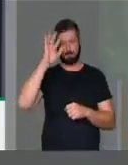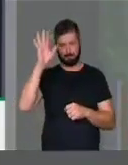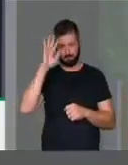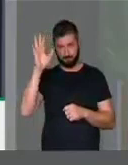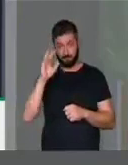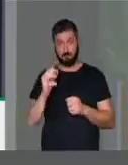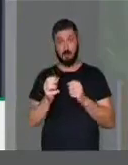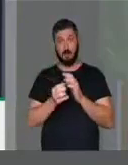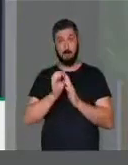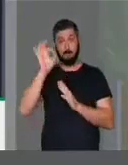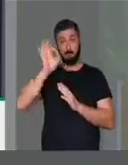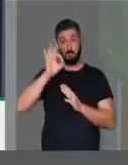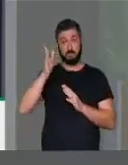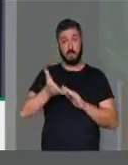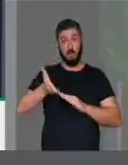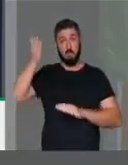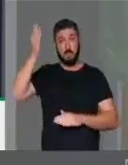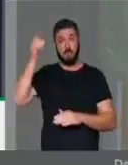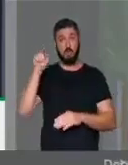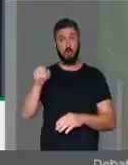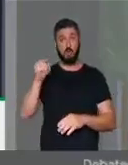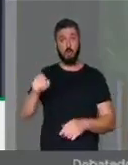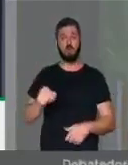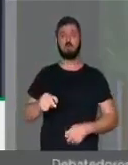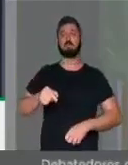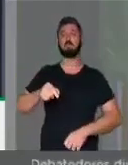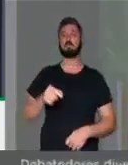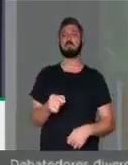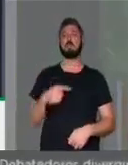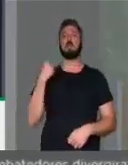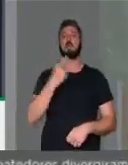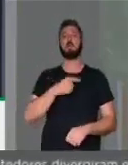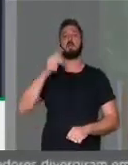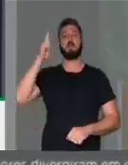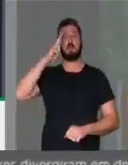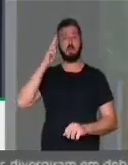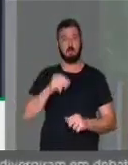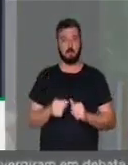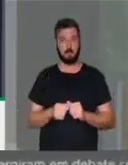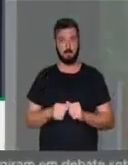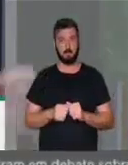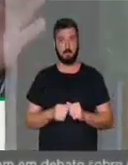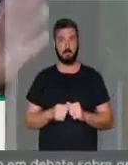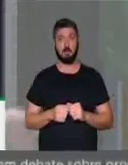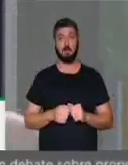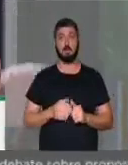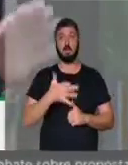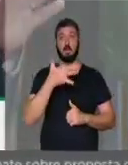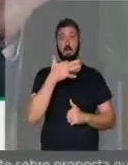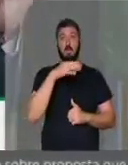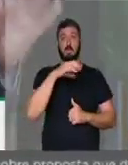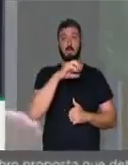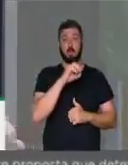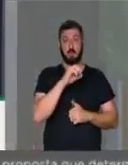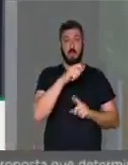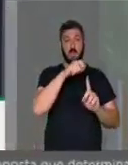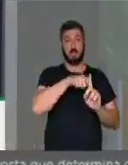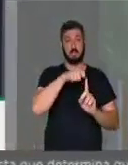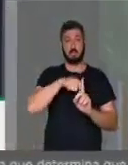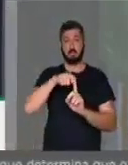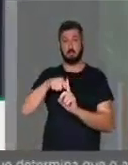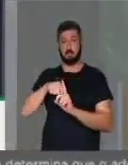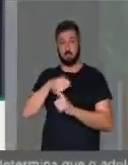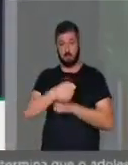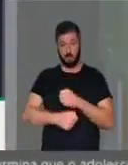da expressividade desse crescimento, basta nos salientar que nos 10 primeiros meses